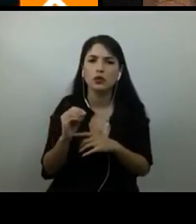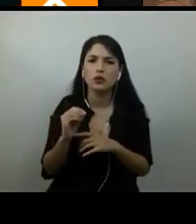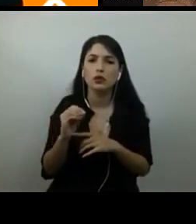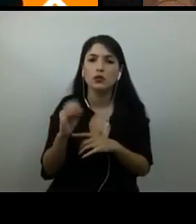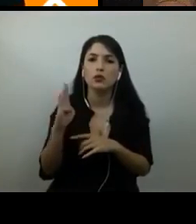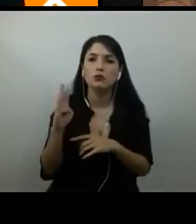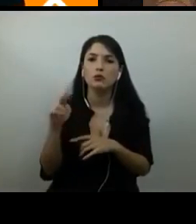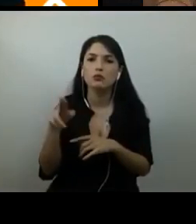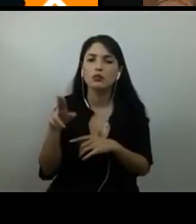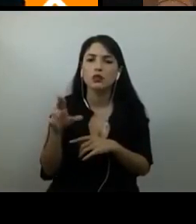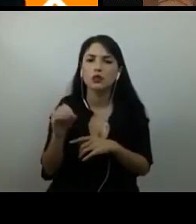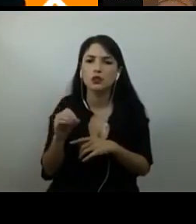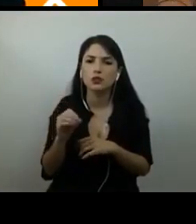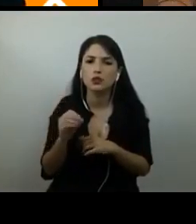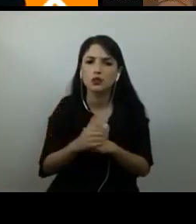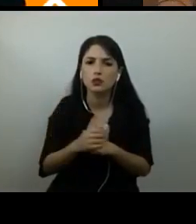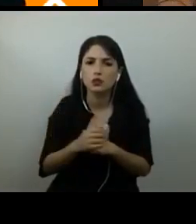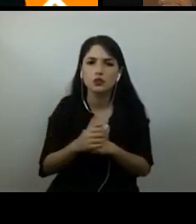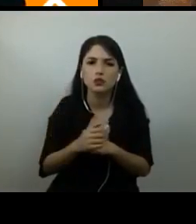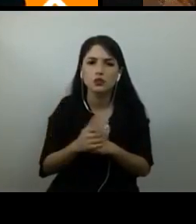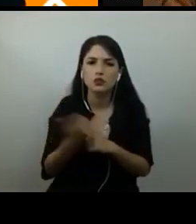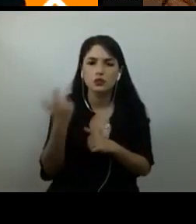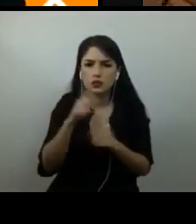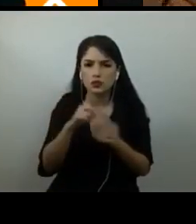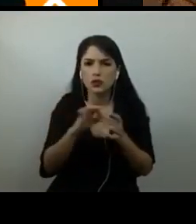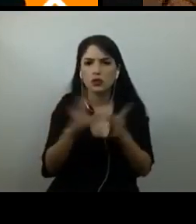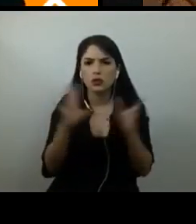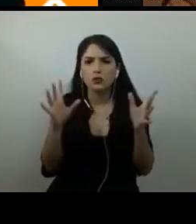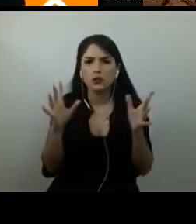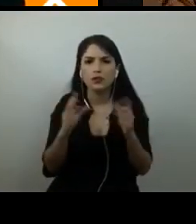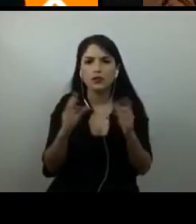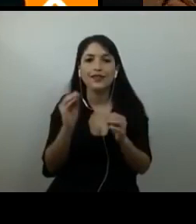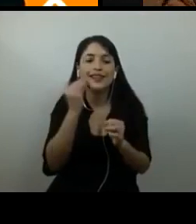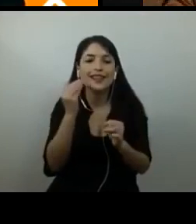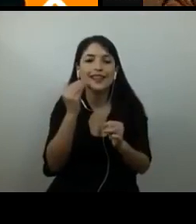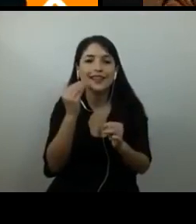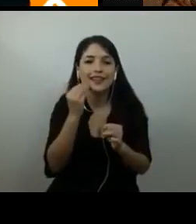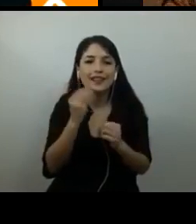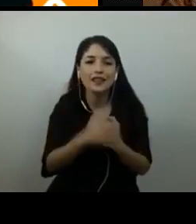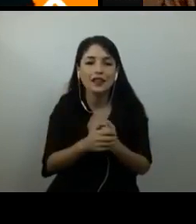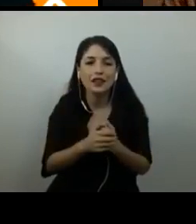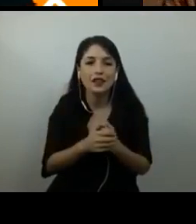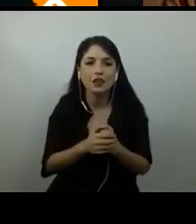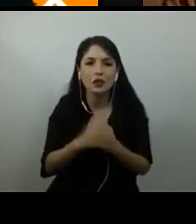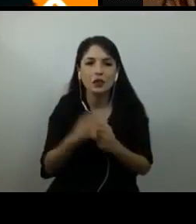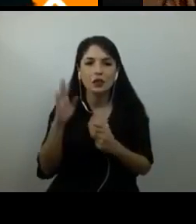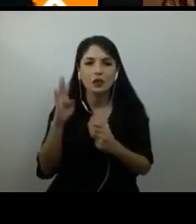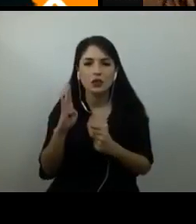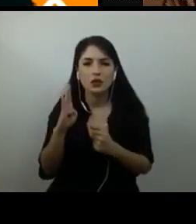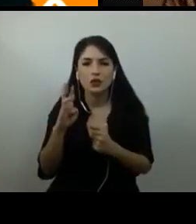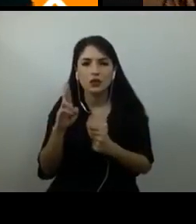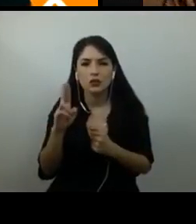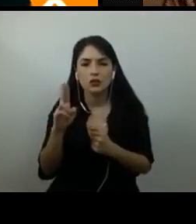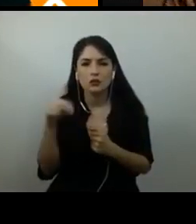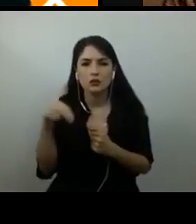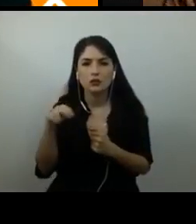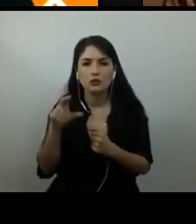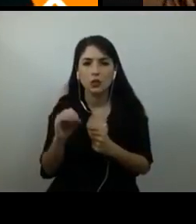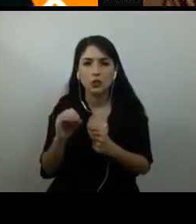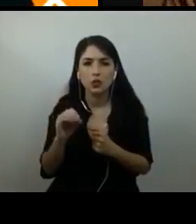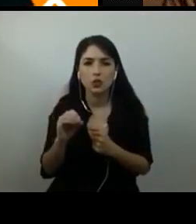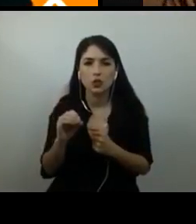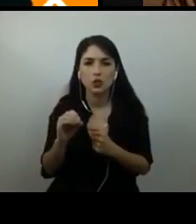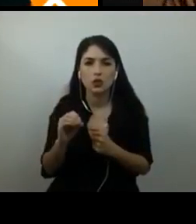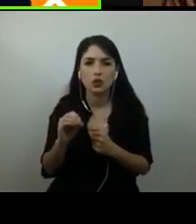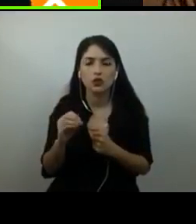Bruno? Tá dando para desbloquear, Marco. Você que tem que tentar. Tá, ó, você não pode desbloquear porque o anfitrião bloqueou. Então tá